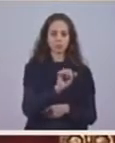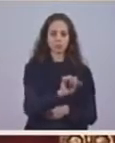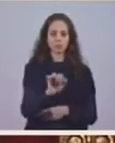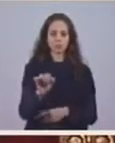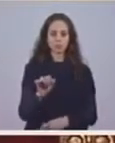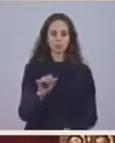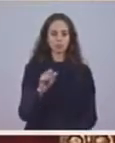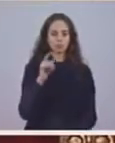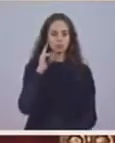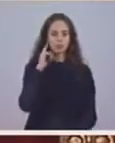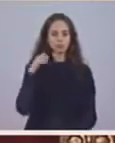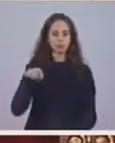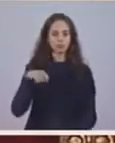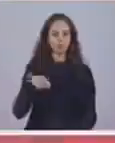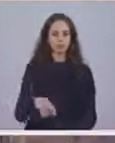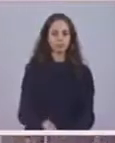vós.